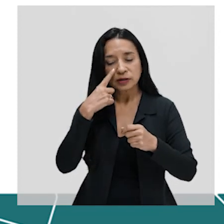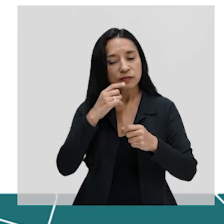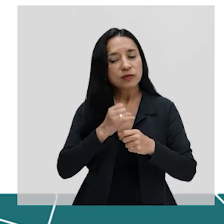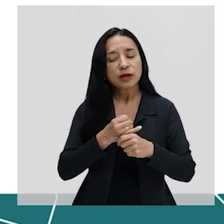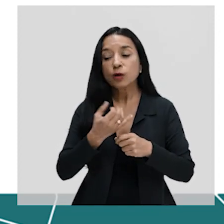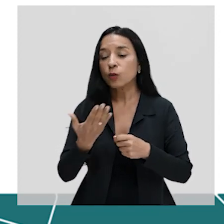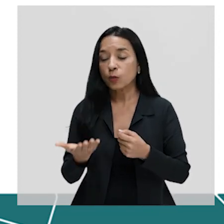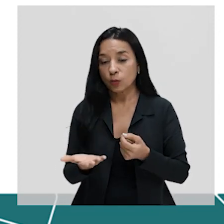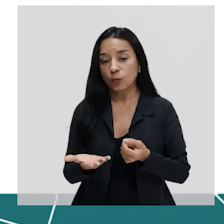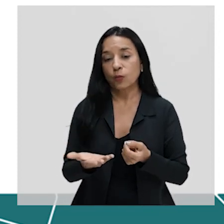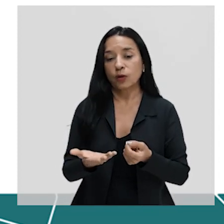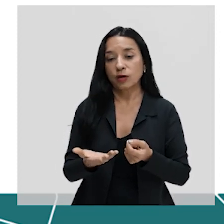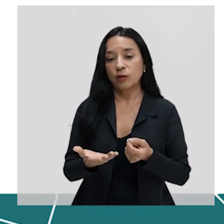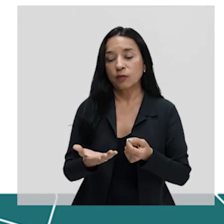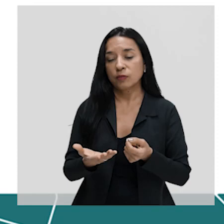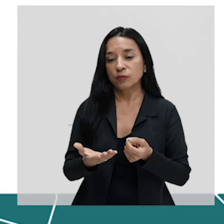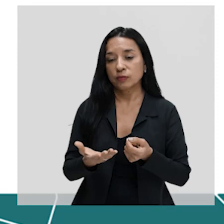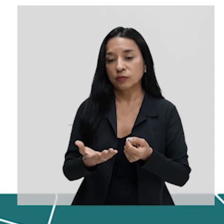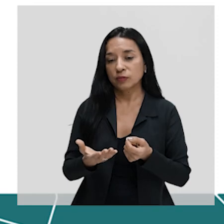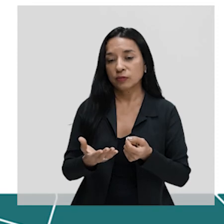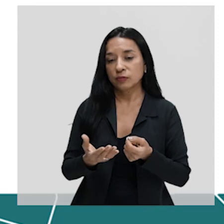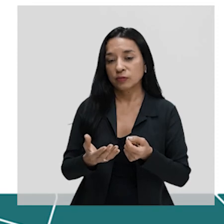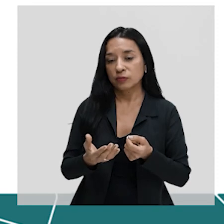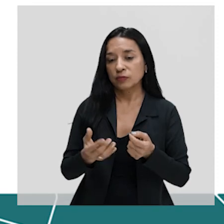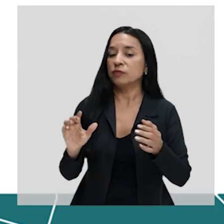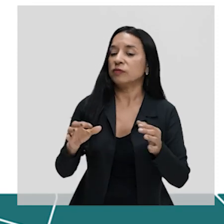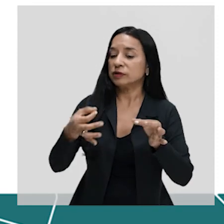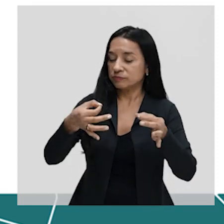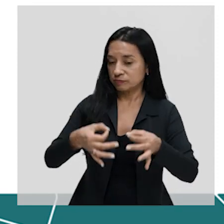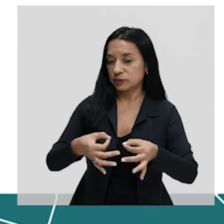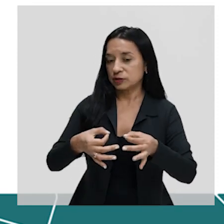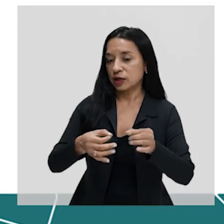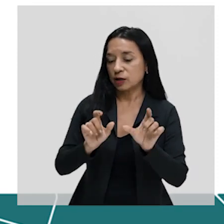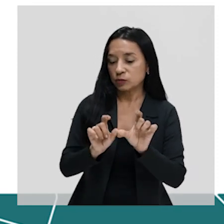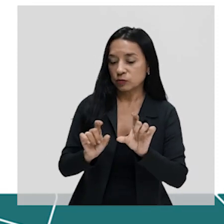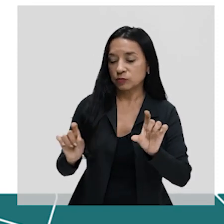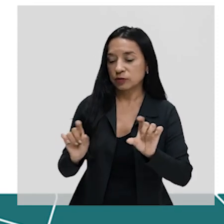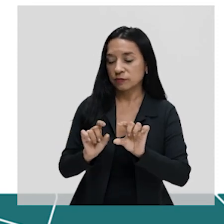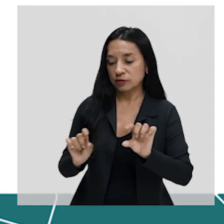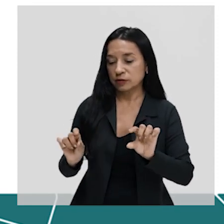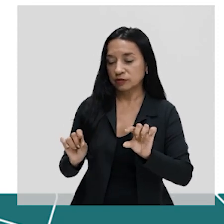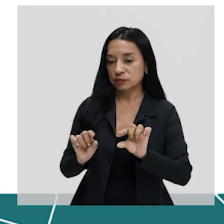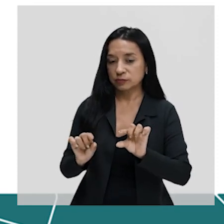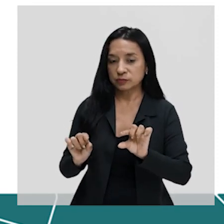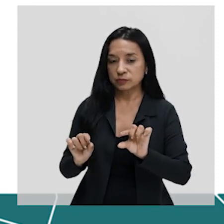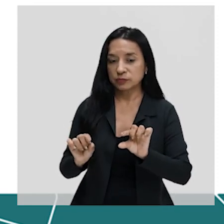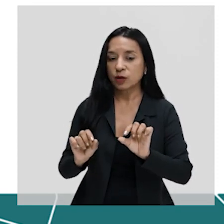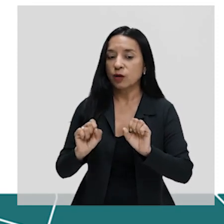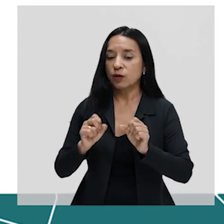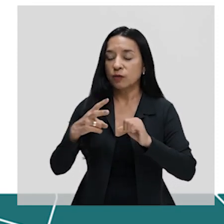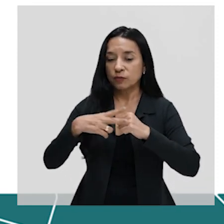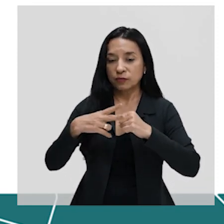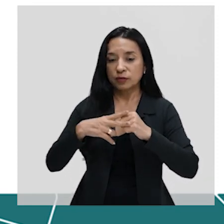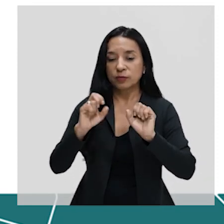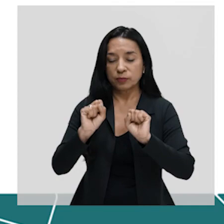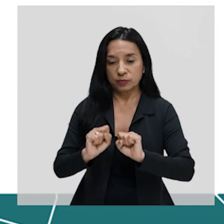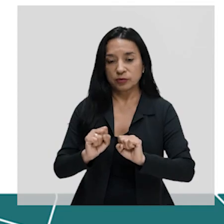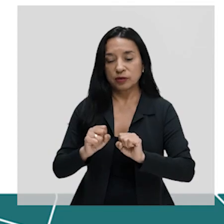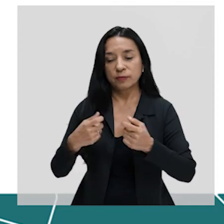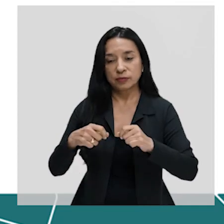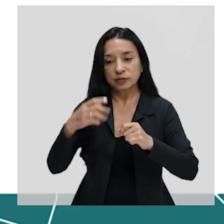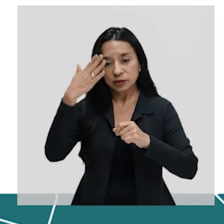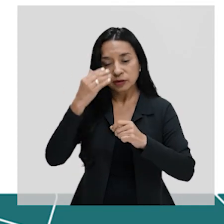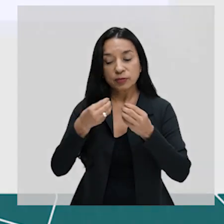vai se adequar à construção. E o verbo poder, também a gente tem que saber como é que faz